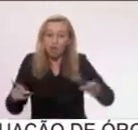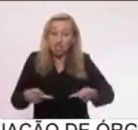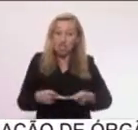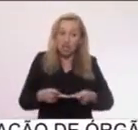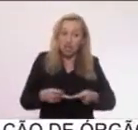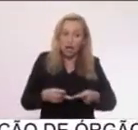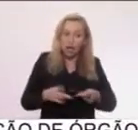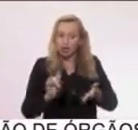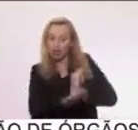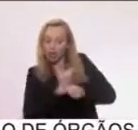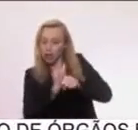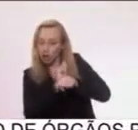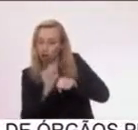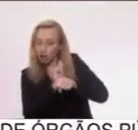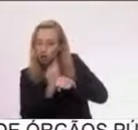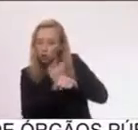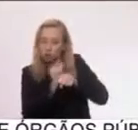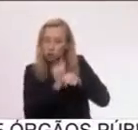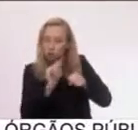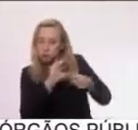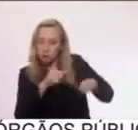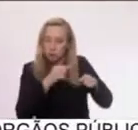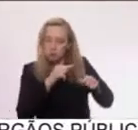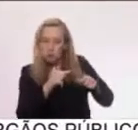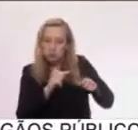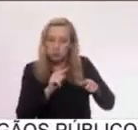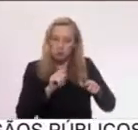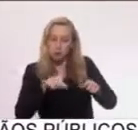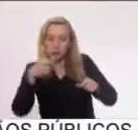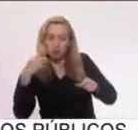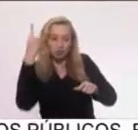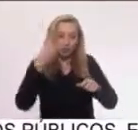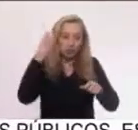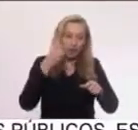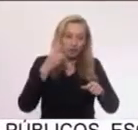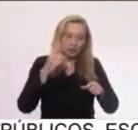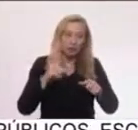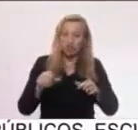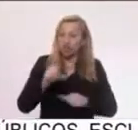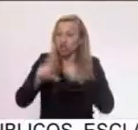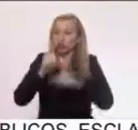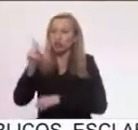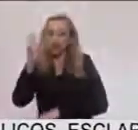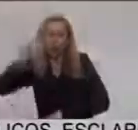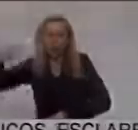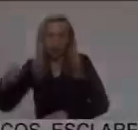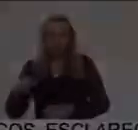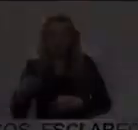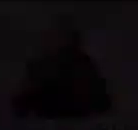organismos internacionais, tem assado como fizeram, transformando a UERJ no circo dos horrores. Muito obrigado, senhor presidente.